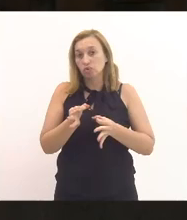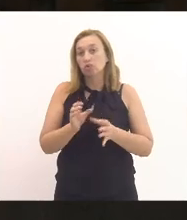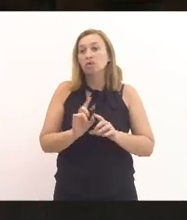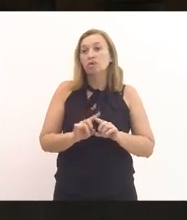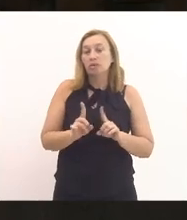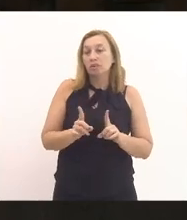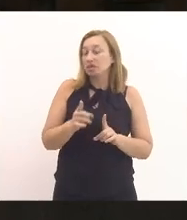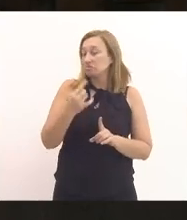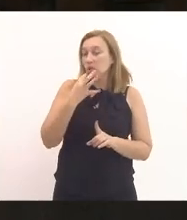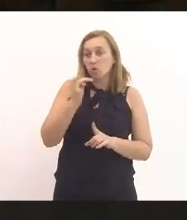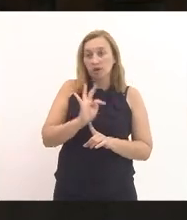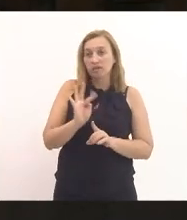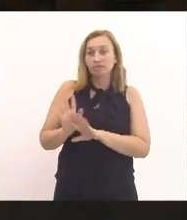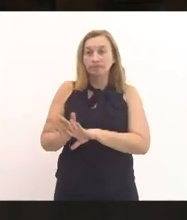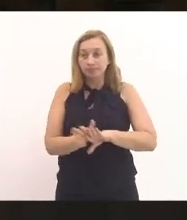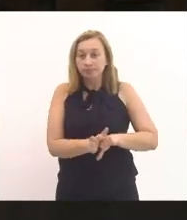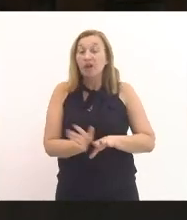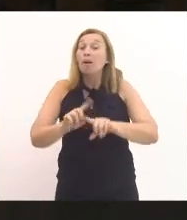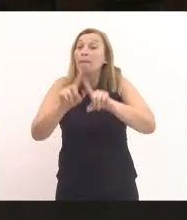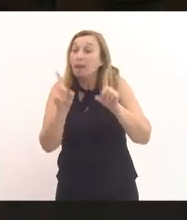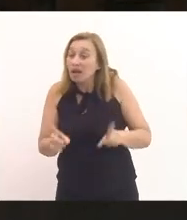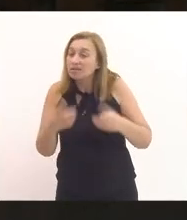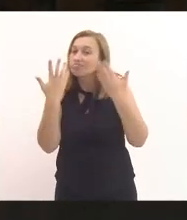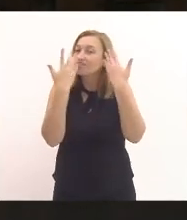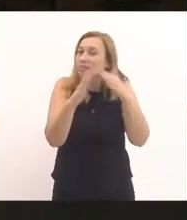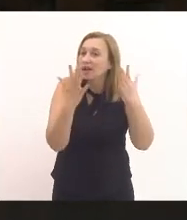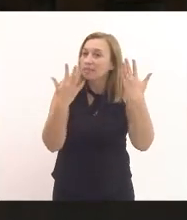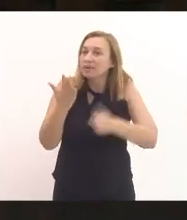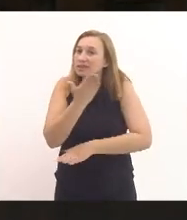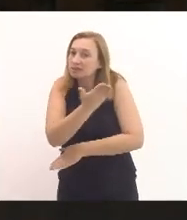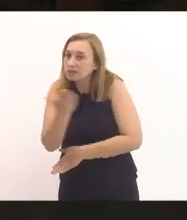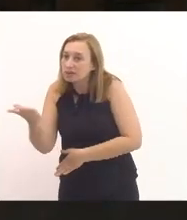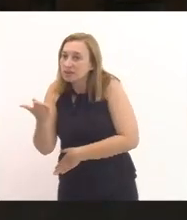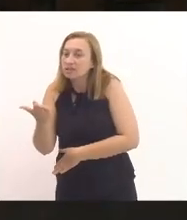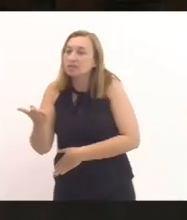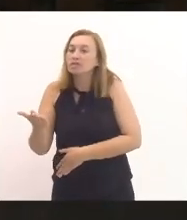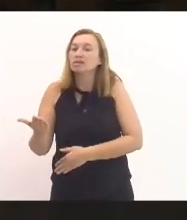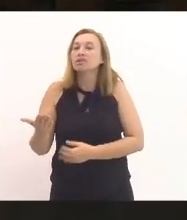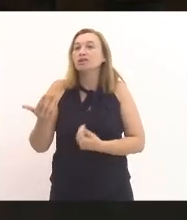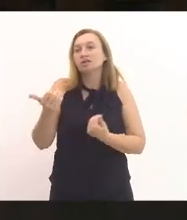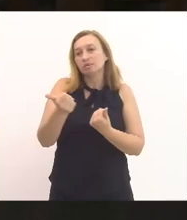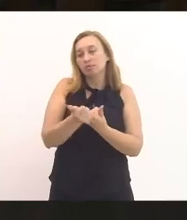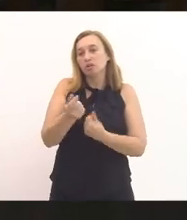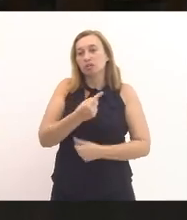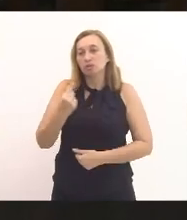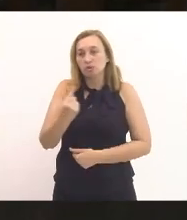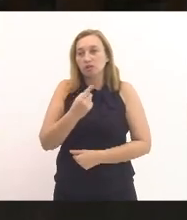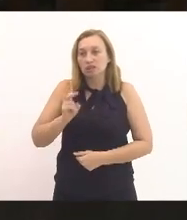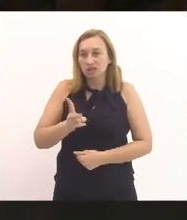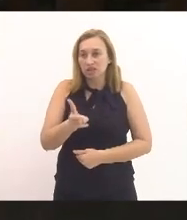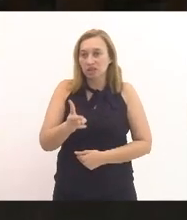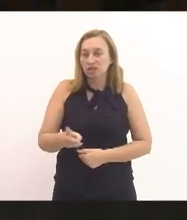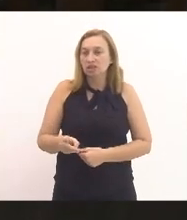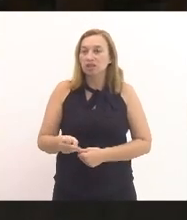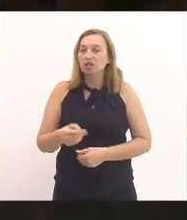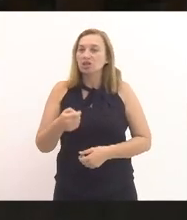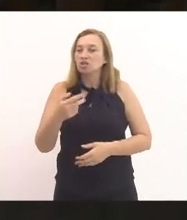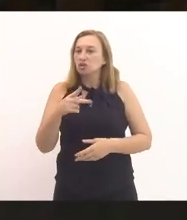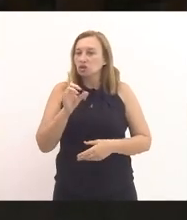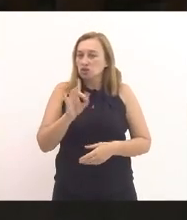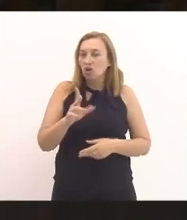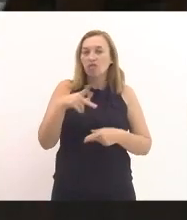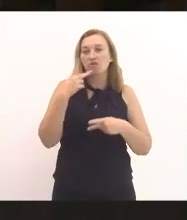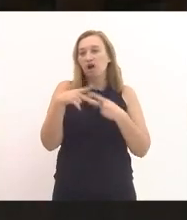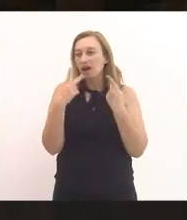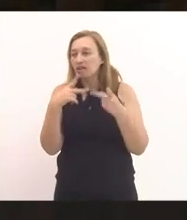eles existem Apesar de nós não conhecemos mas parabéns a vocês contem com nossa luta que não são duas conversas